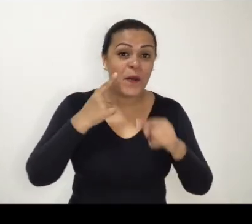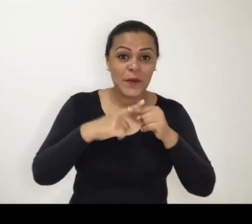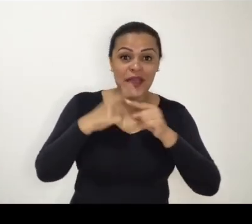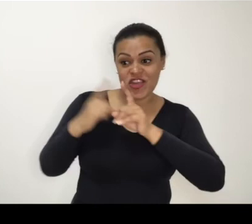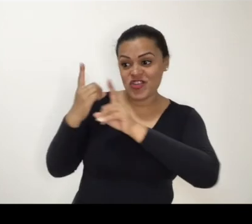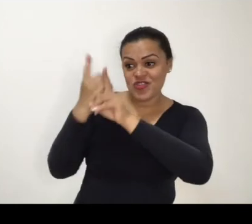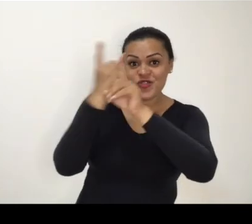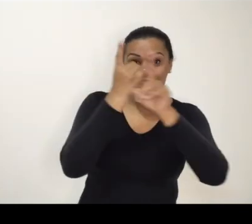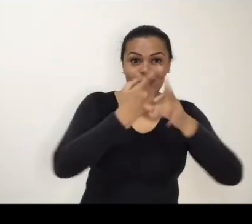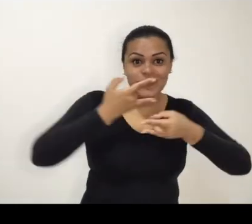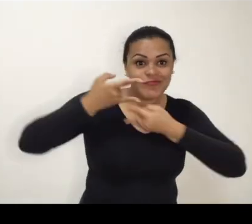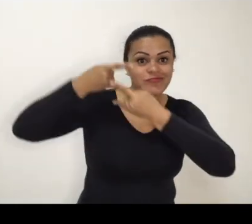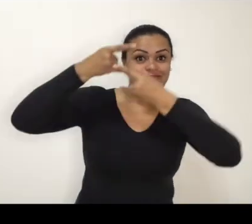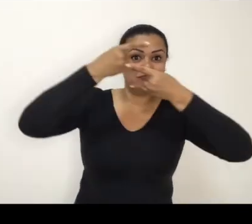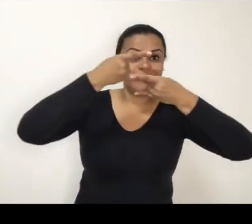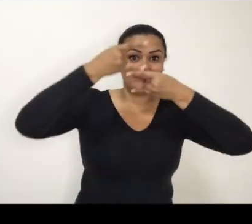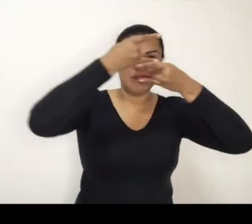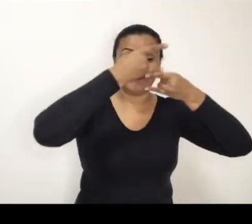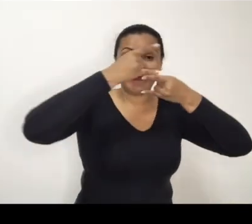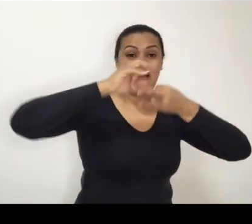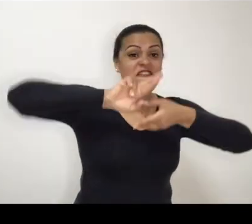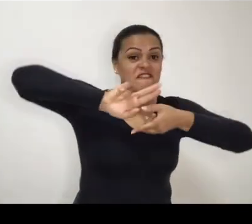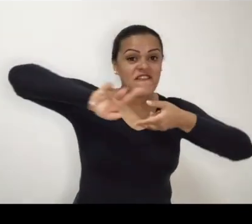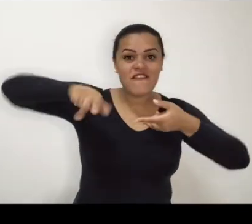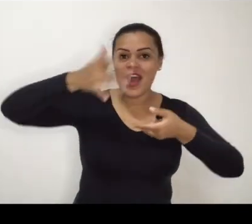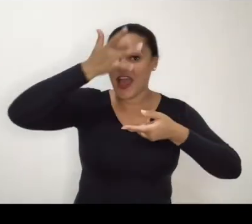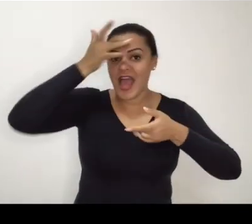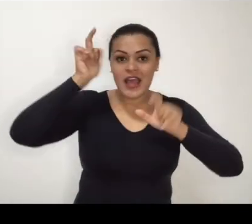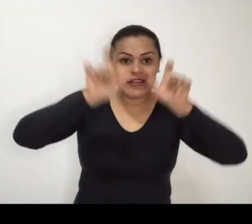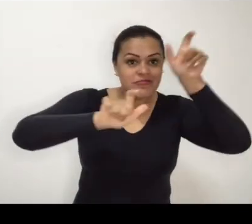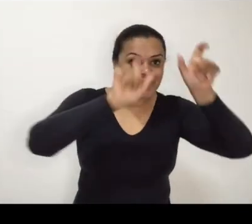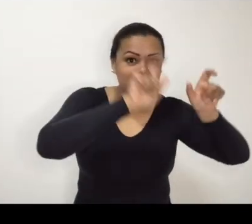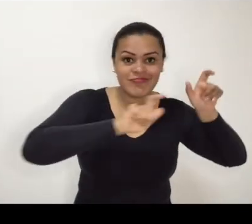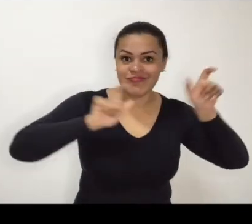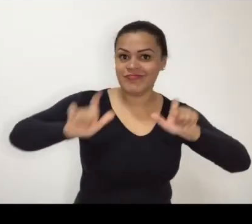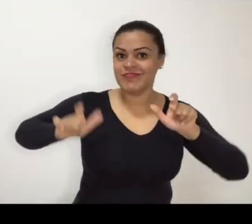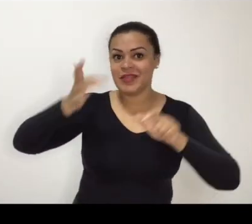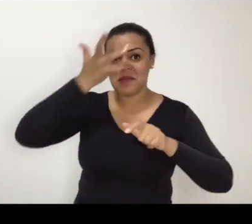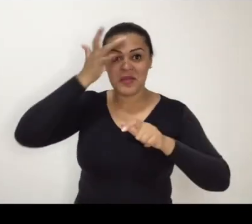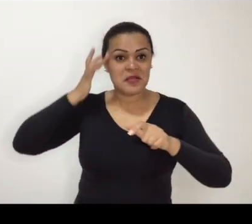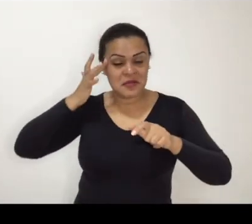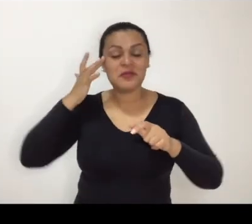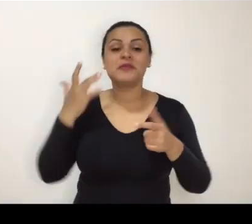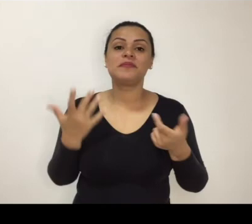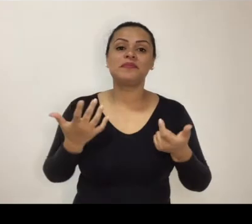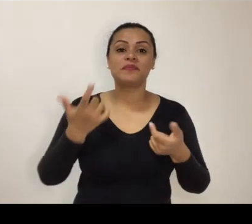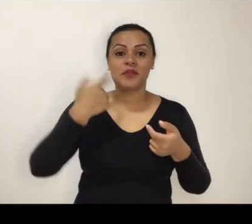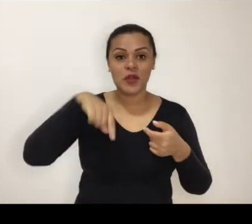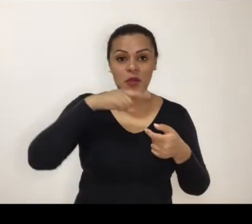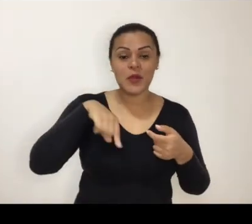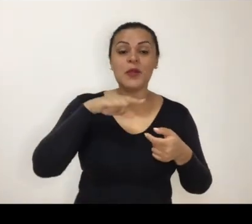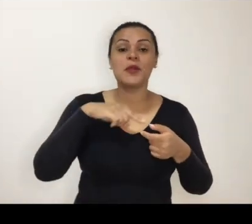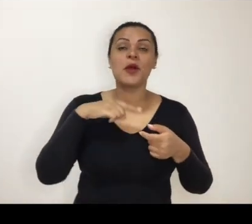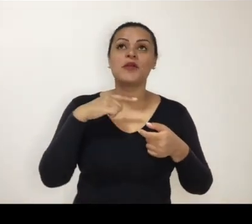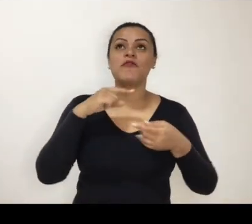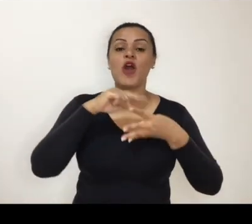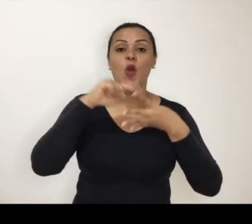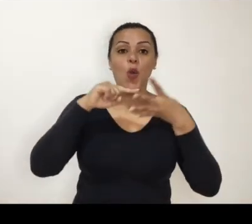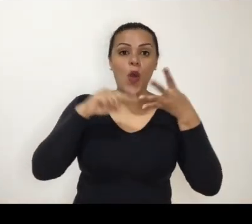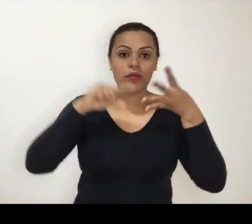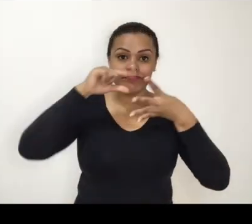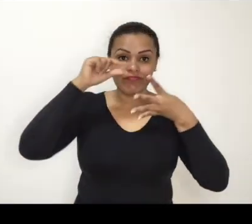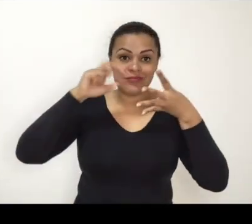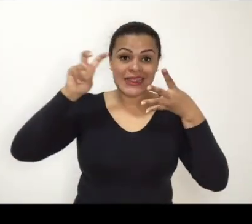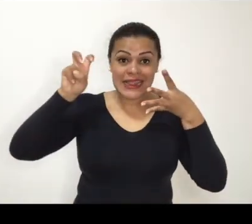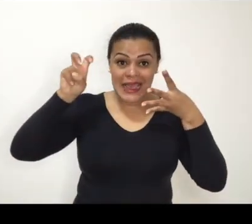nos possibilita isso, né? Esse alcance também maior. A gente elencou 4 temas principais: produção de